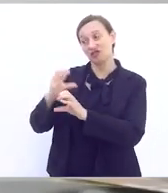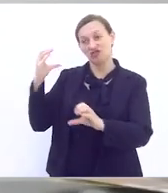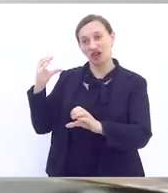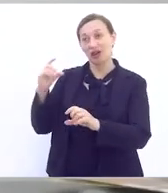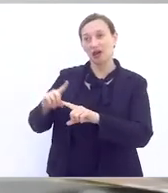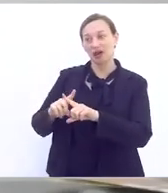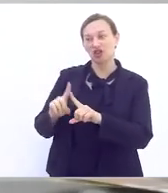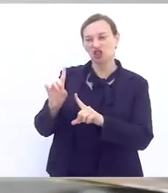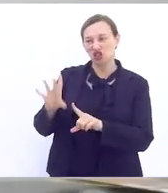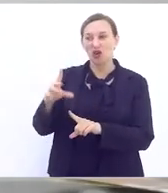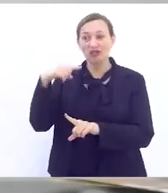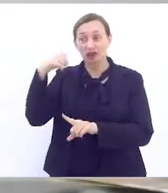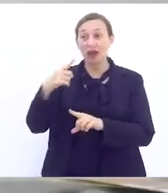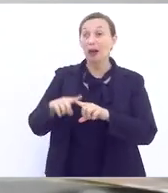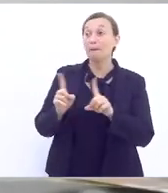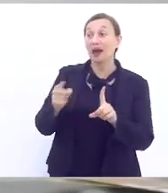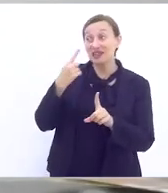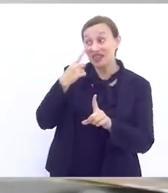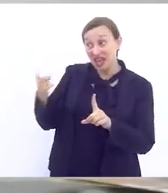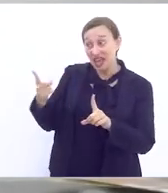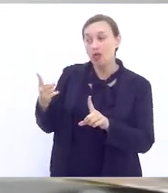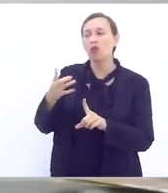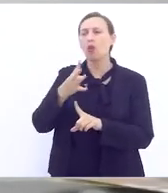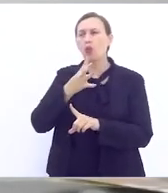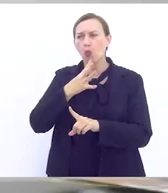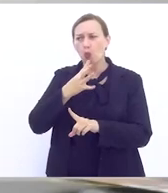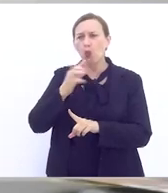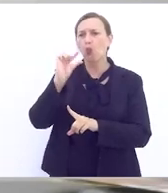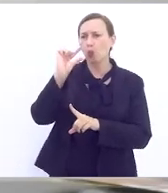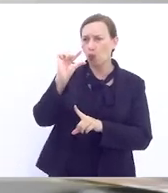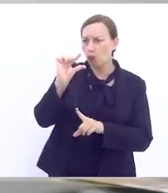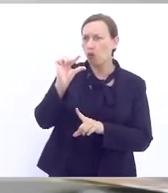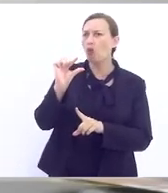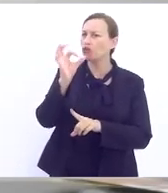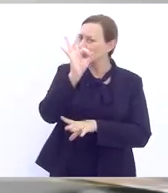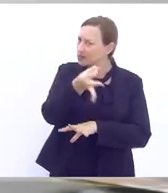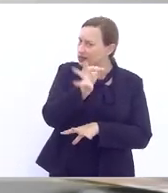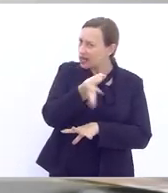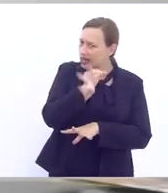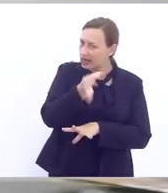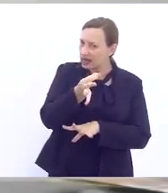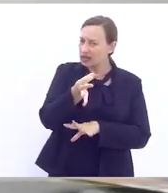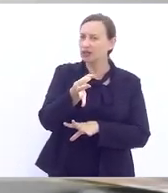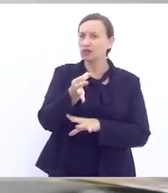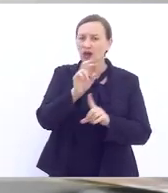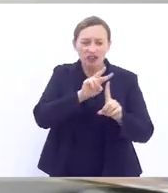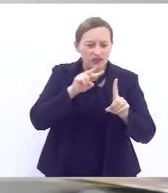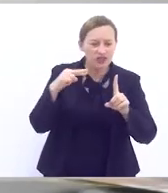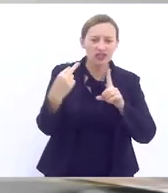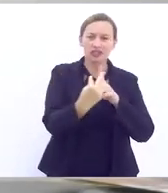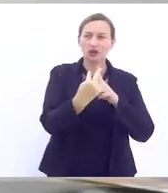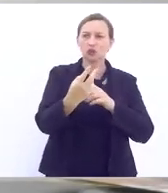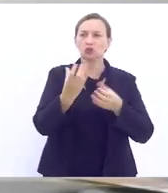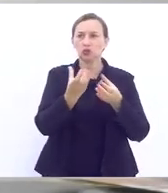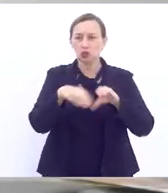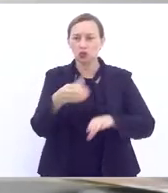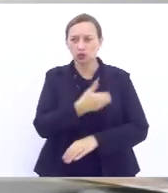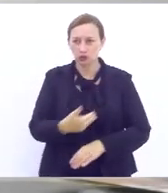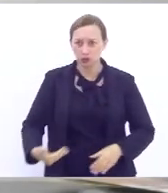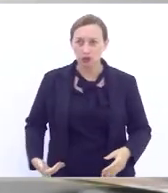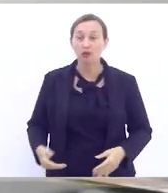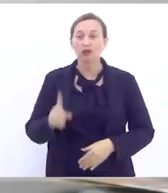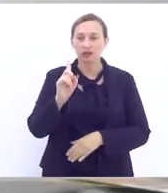pelo menos ele tem a visão correta a respeito do concurso público